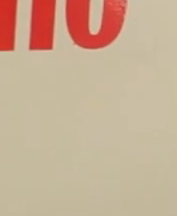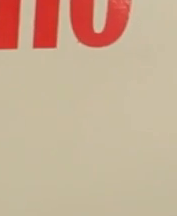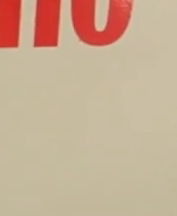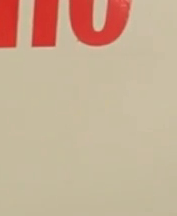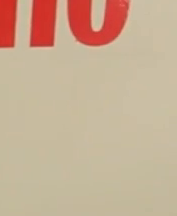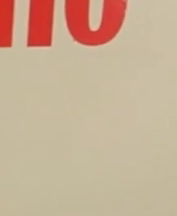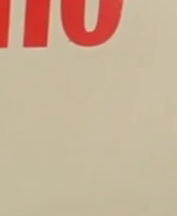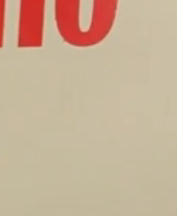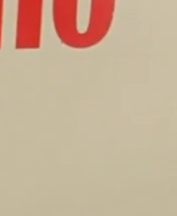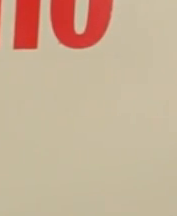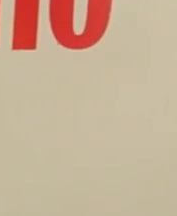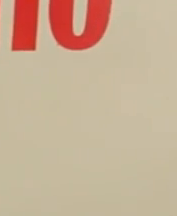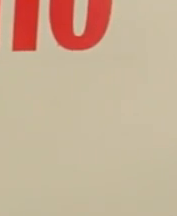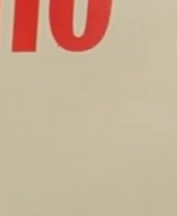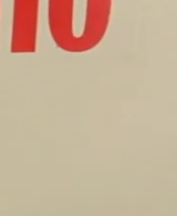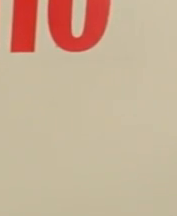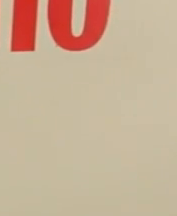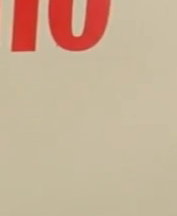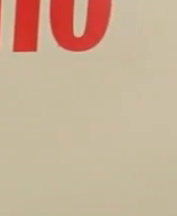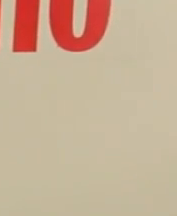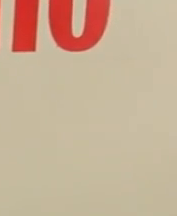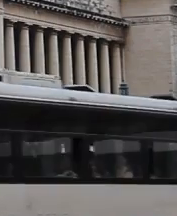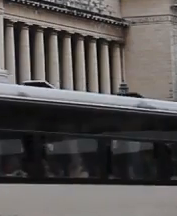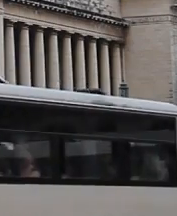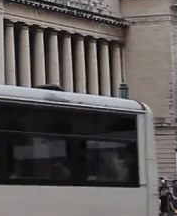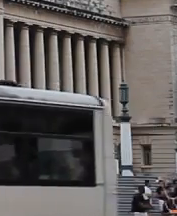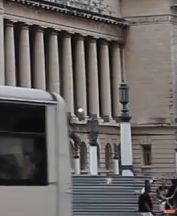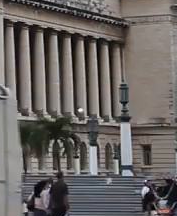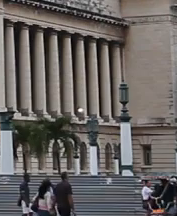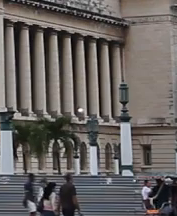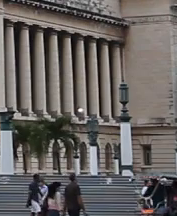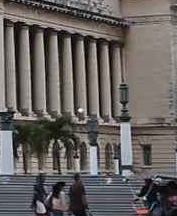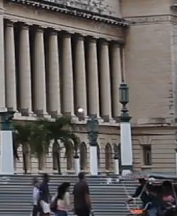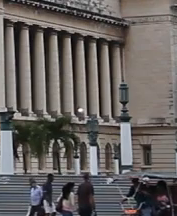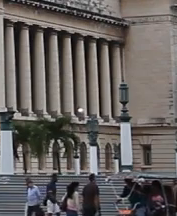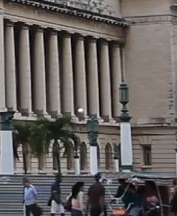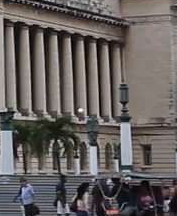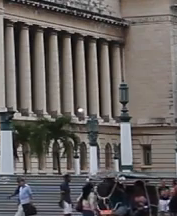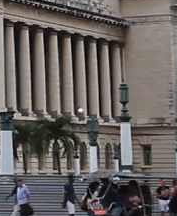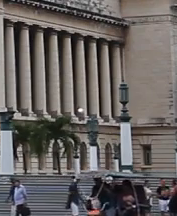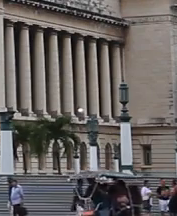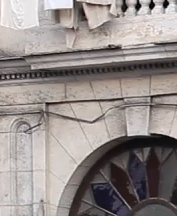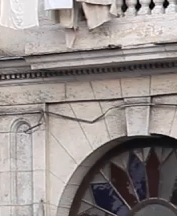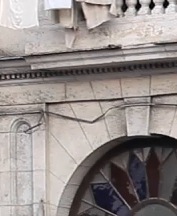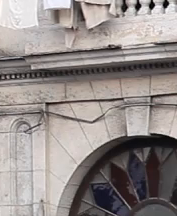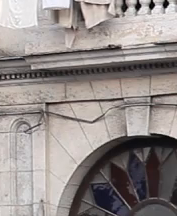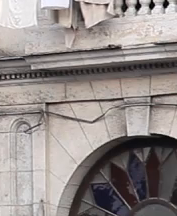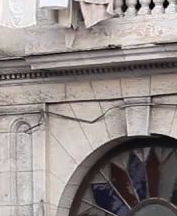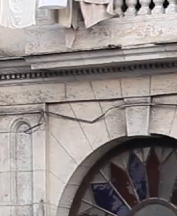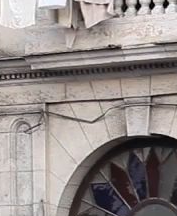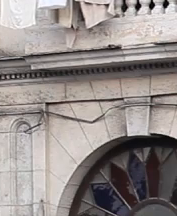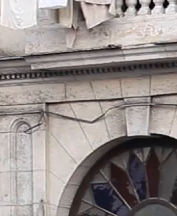Em uma parede, Yo desenha de um coração alguém com autismo. Fachada de um prédio com uma cúpula.